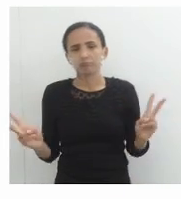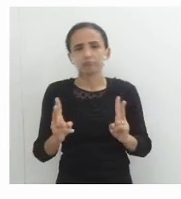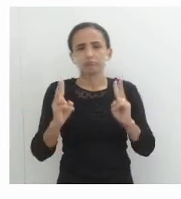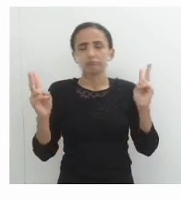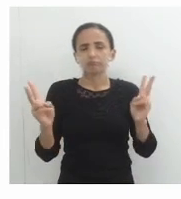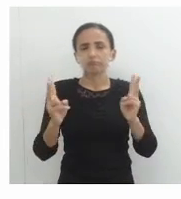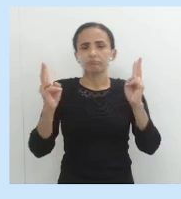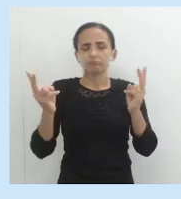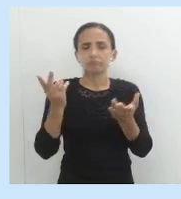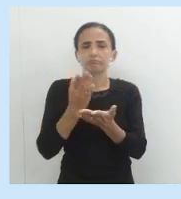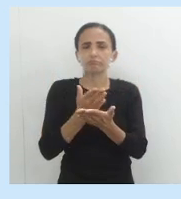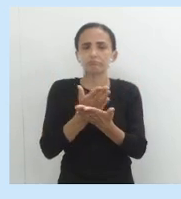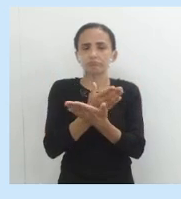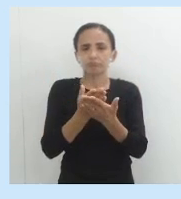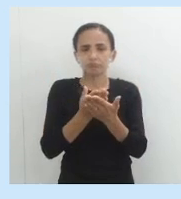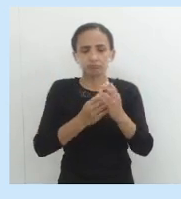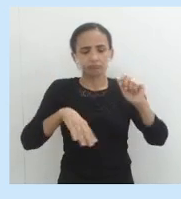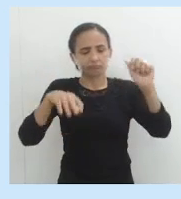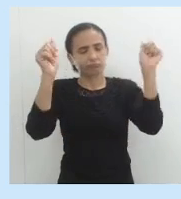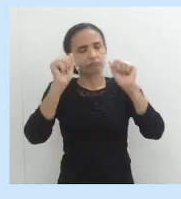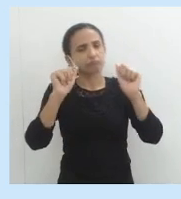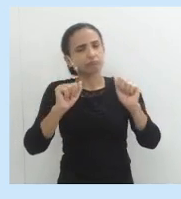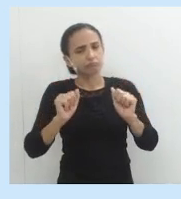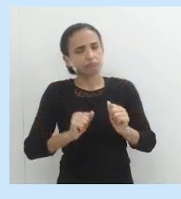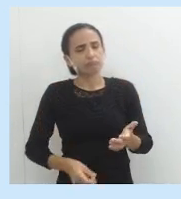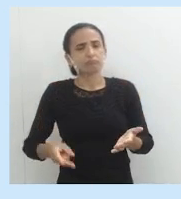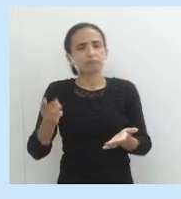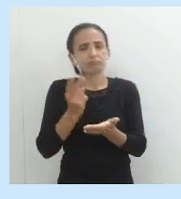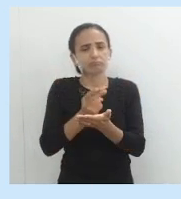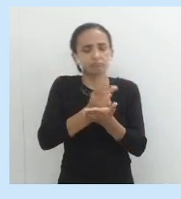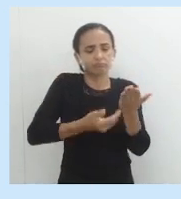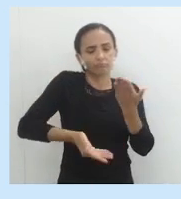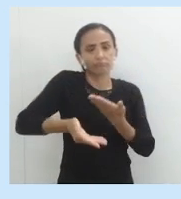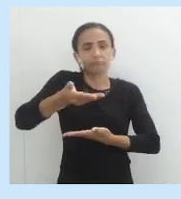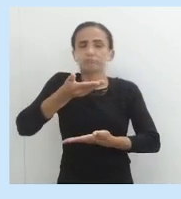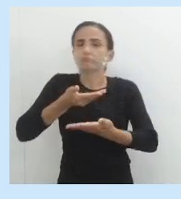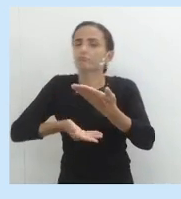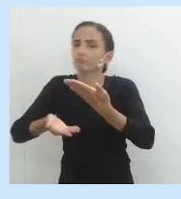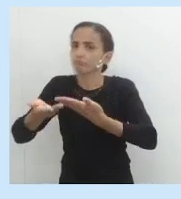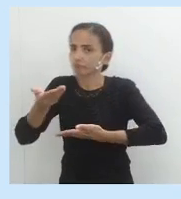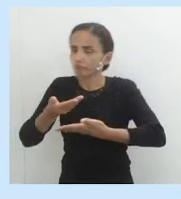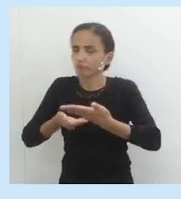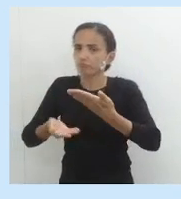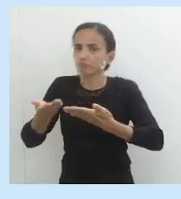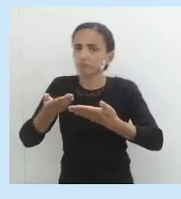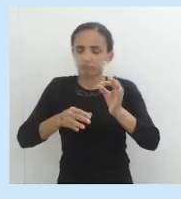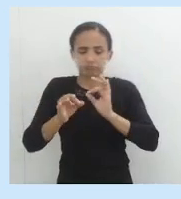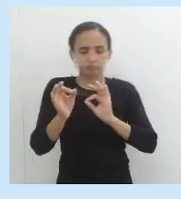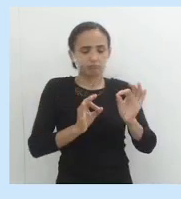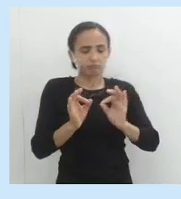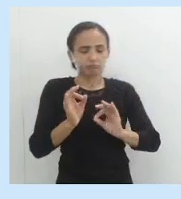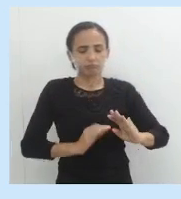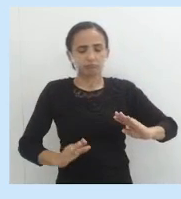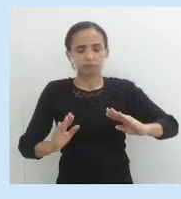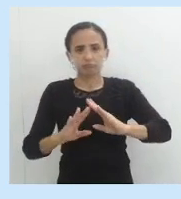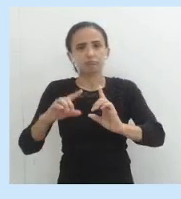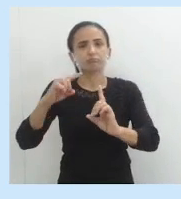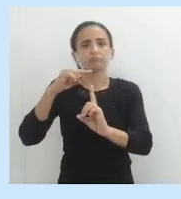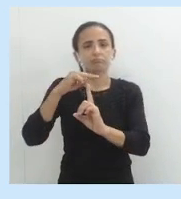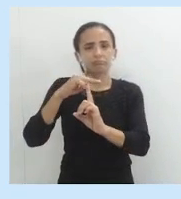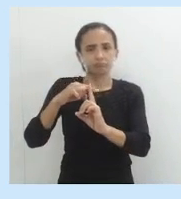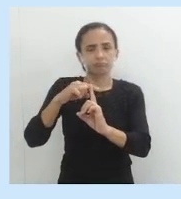burguesia. Os artistas, eles também eram contratados, né, tanto para ornamentar as igrejas, né, eles recebiam para isso,